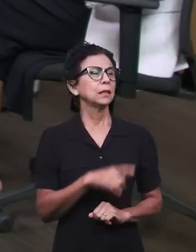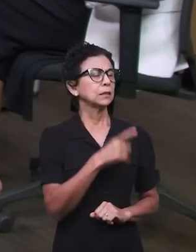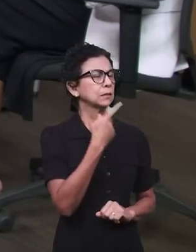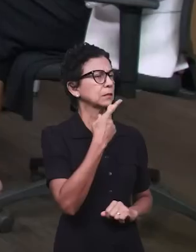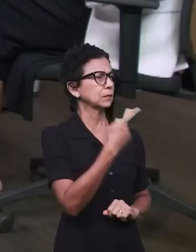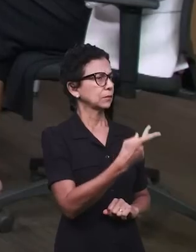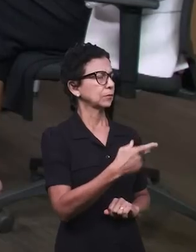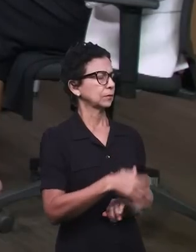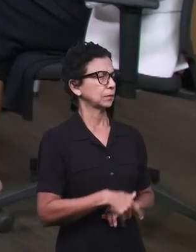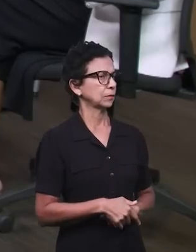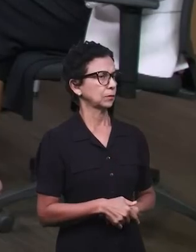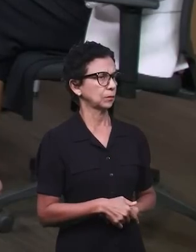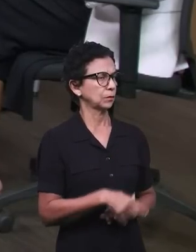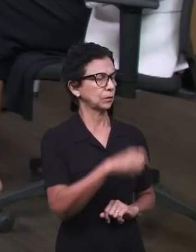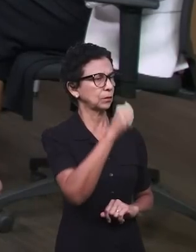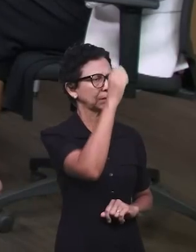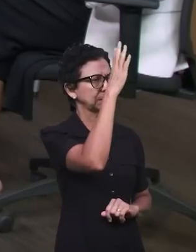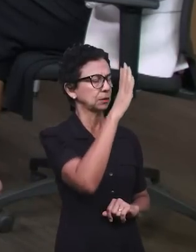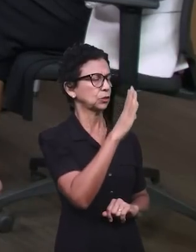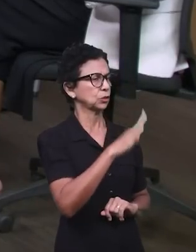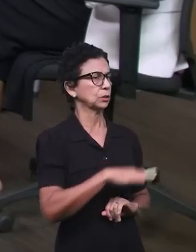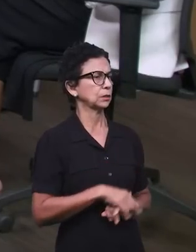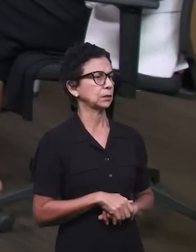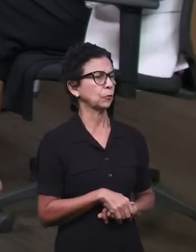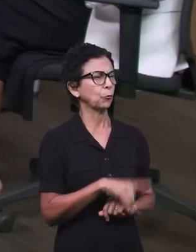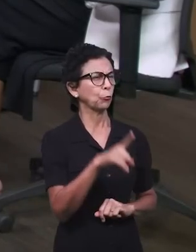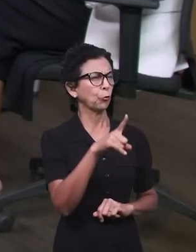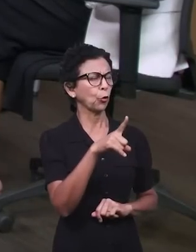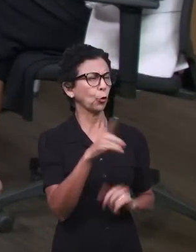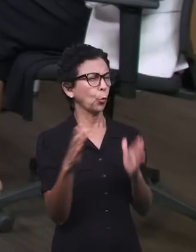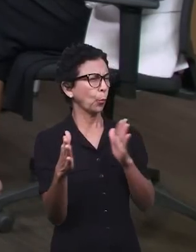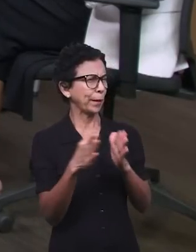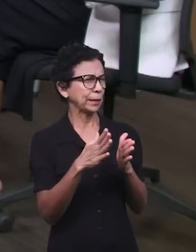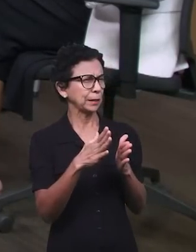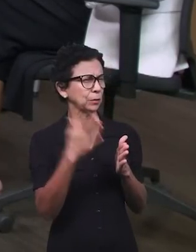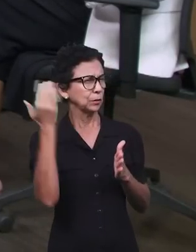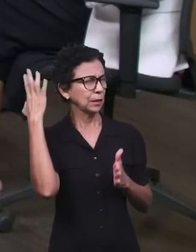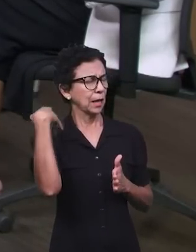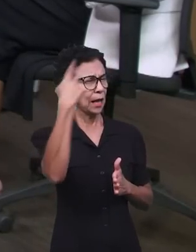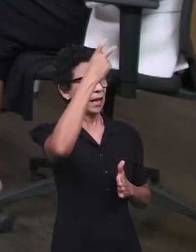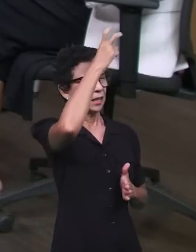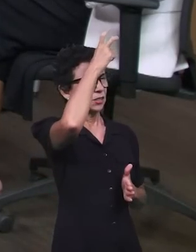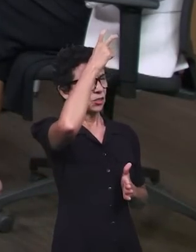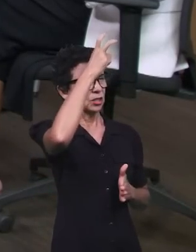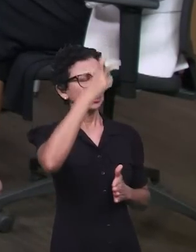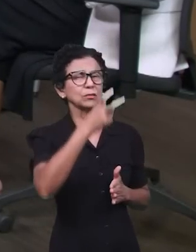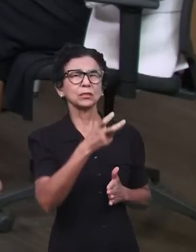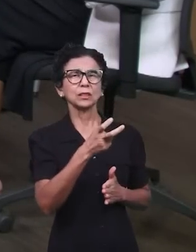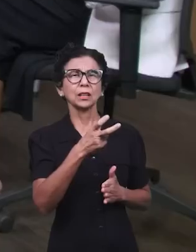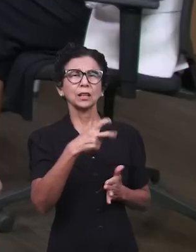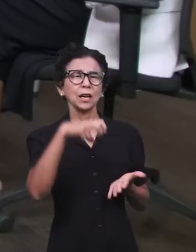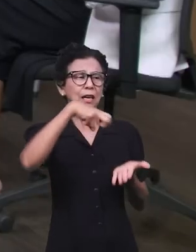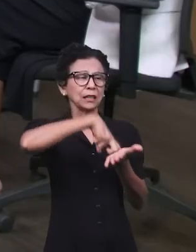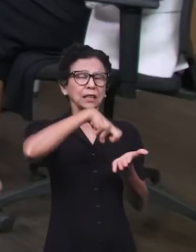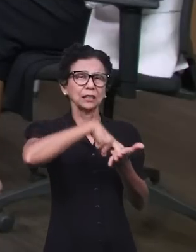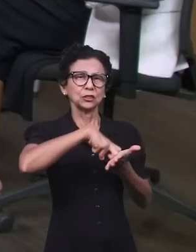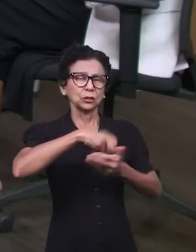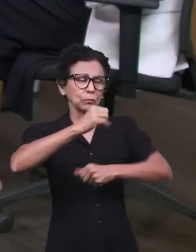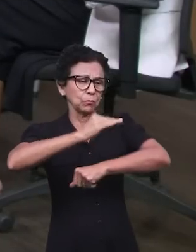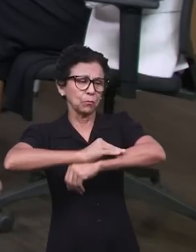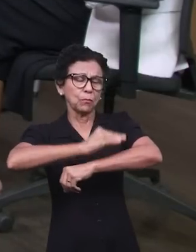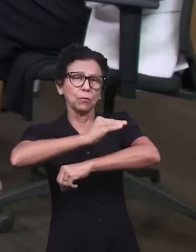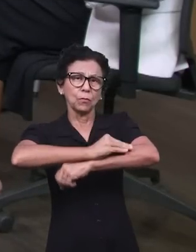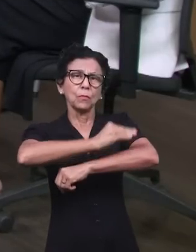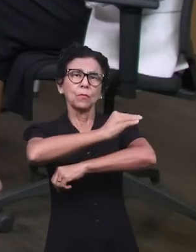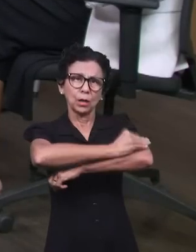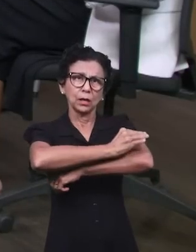colocou da praga foi especificamente a praga das rãs, quando aconteceu isso. Né? E é interessante porque